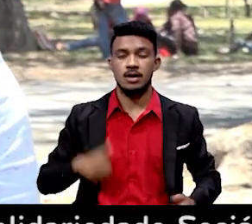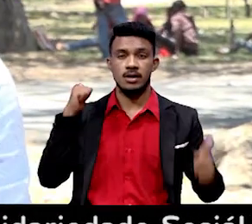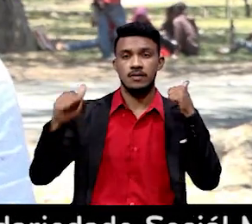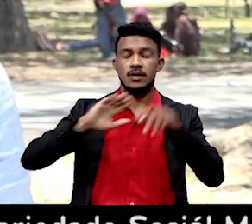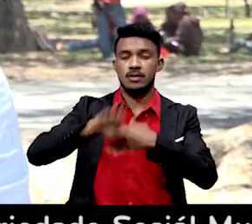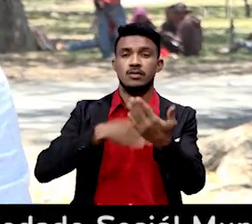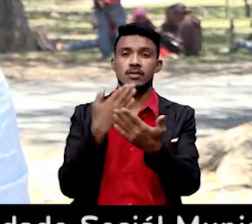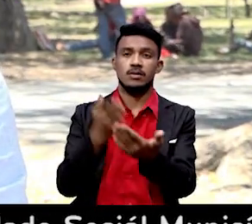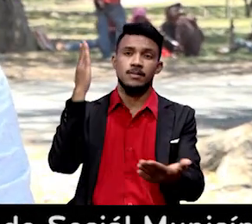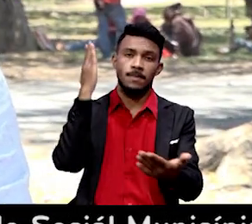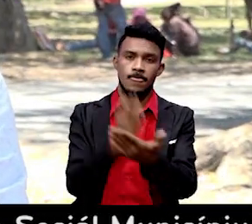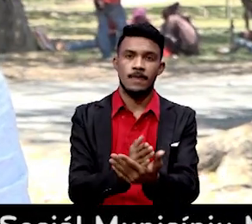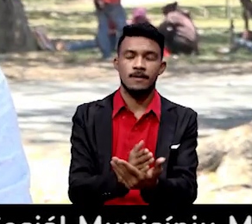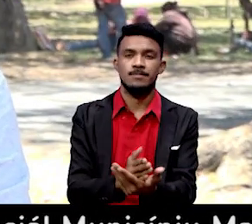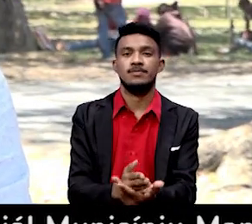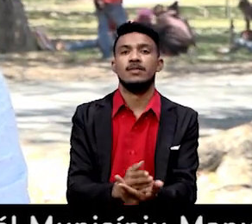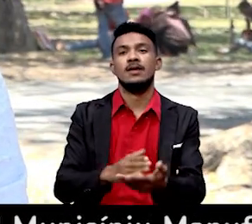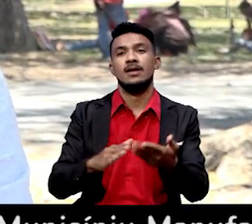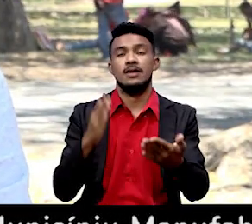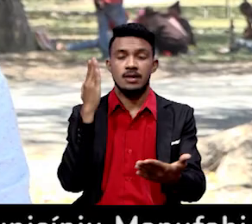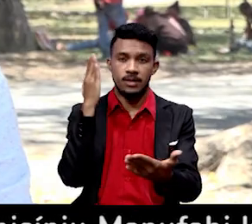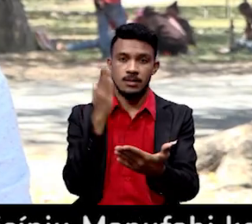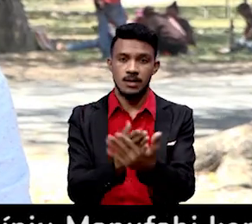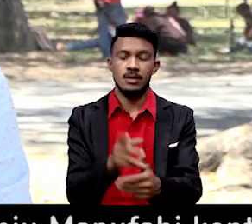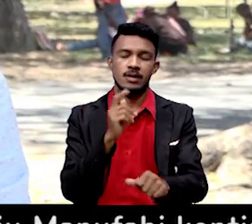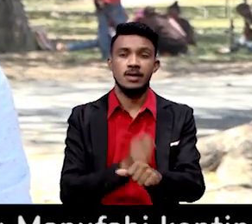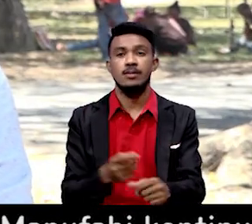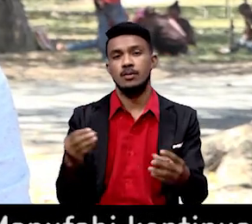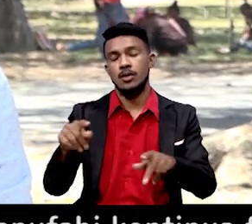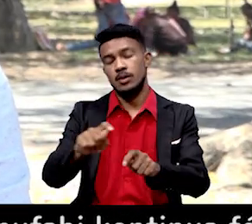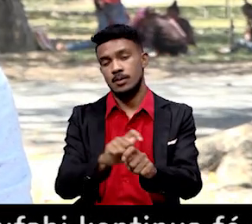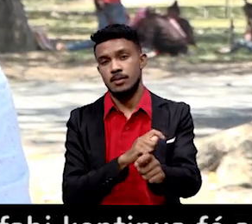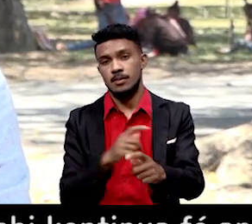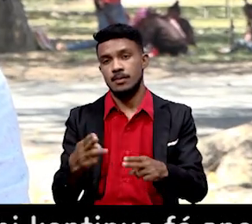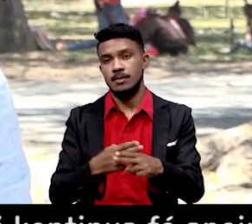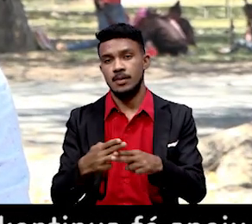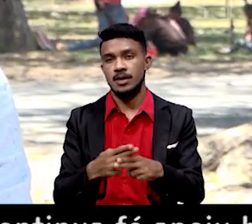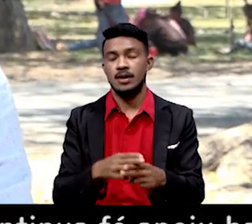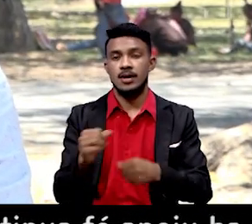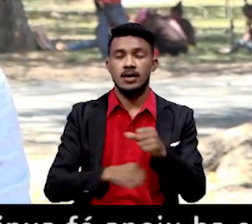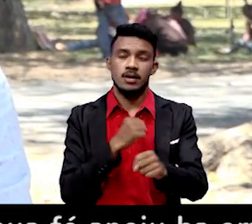provisório. Era assim, início ia 2019, né? Sim. Agora está a mão da